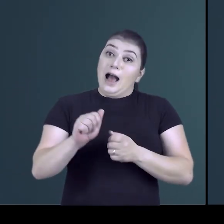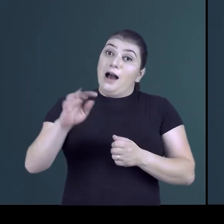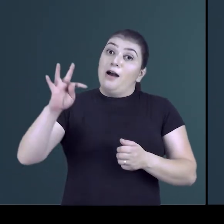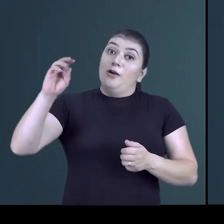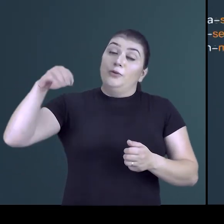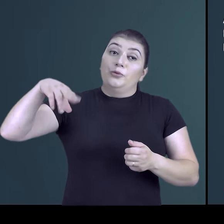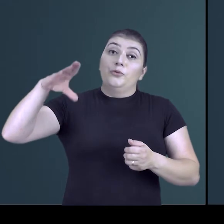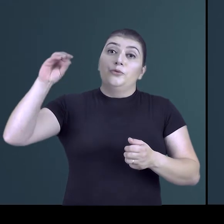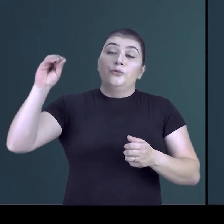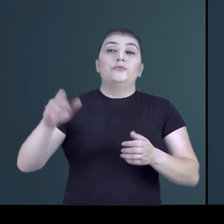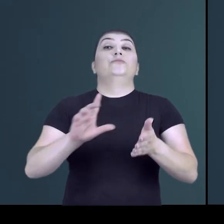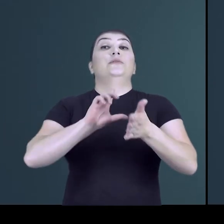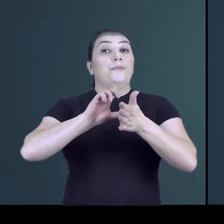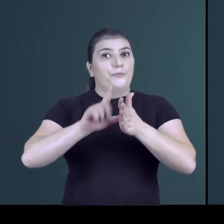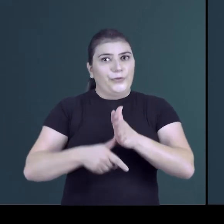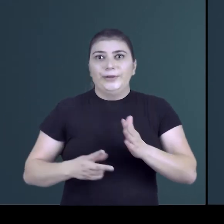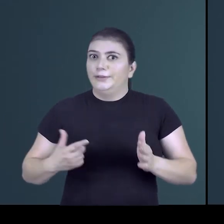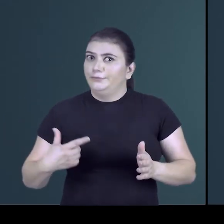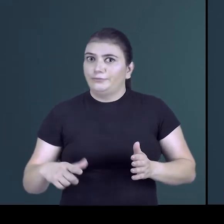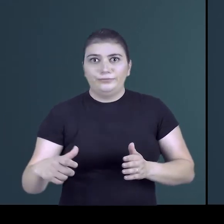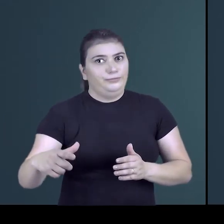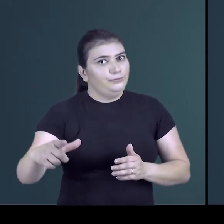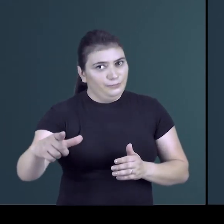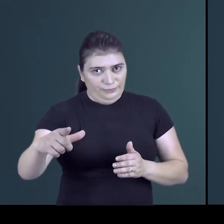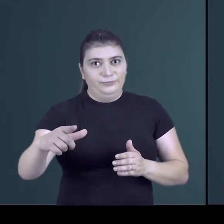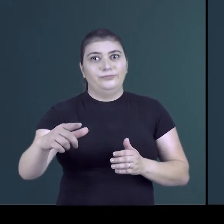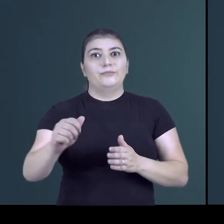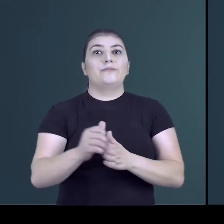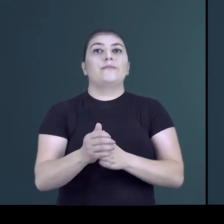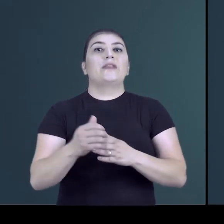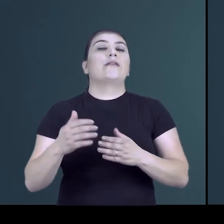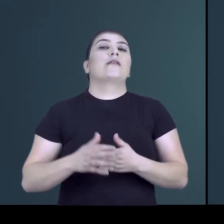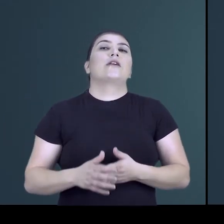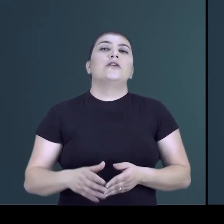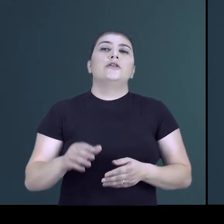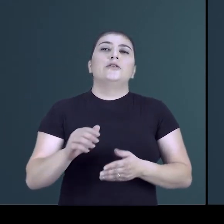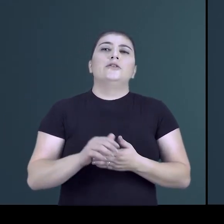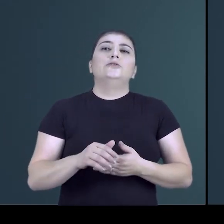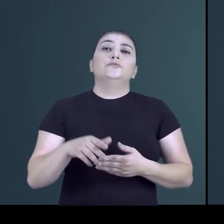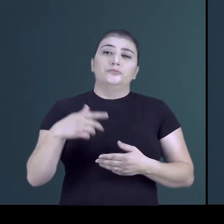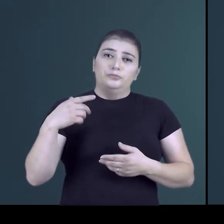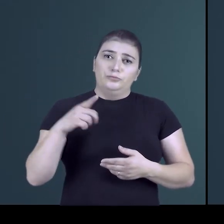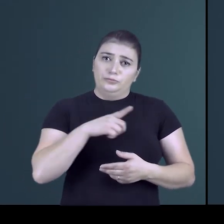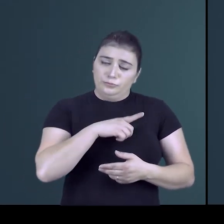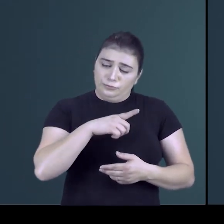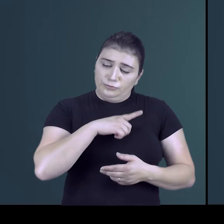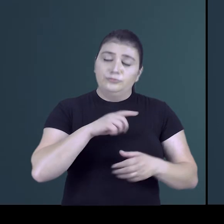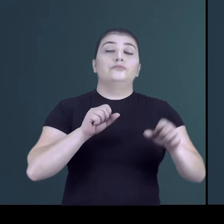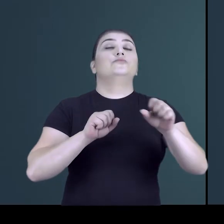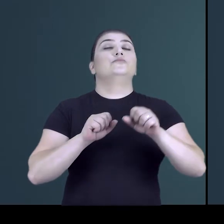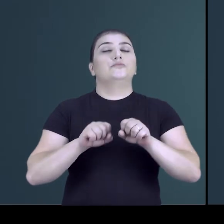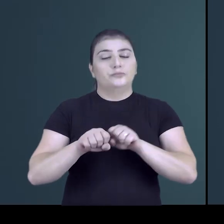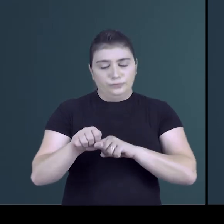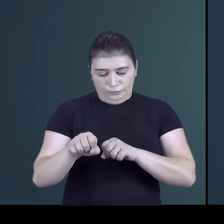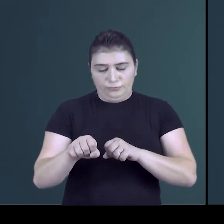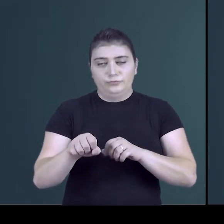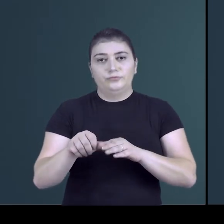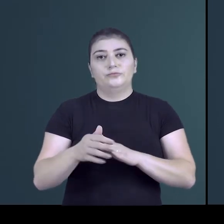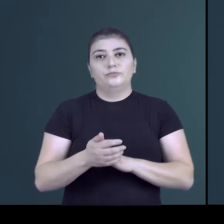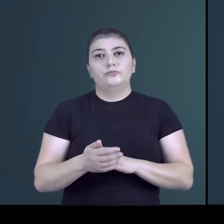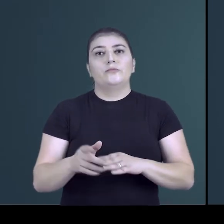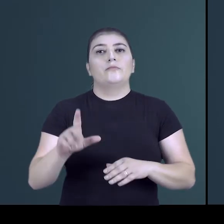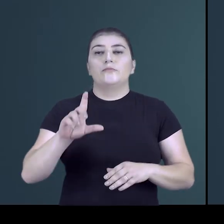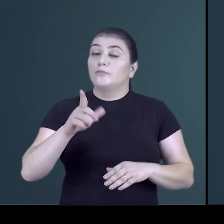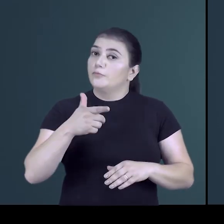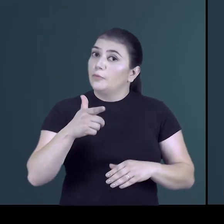depois. Acredita-se, estuda-se, falaram-me. Então, nós temos essa formação aqui,